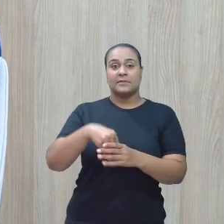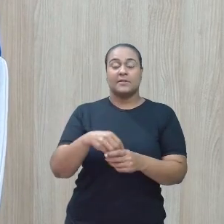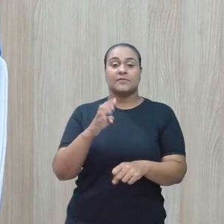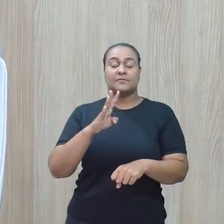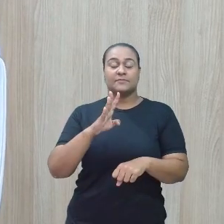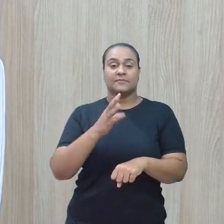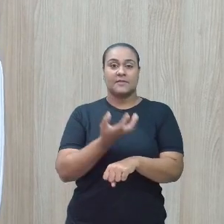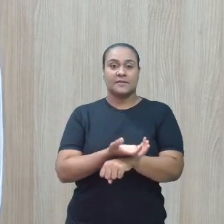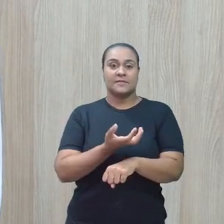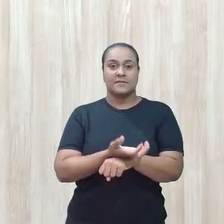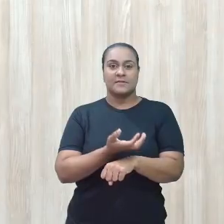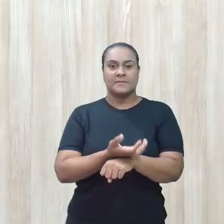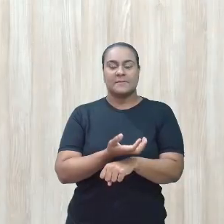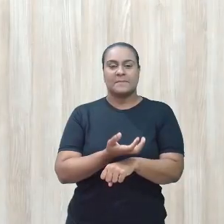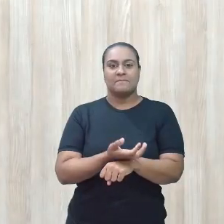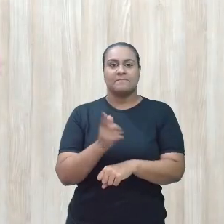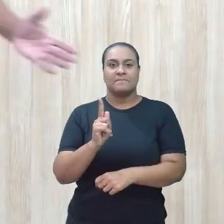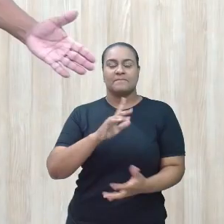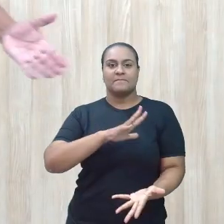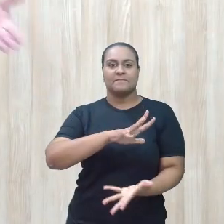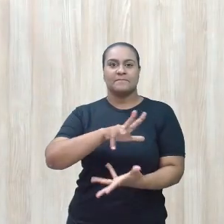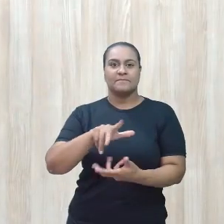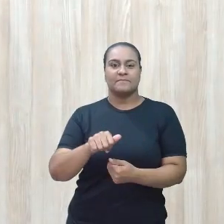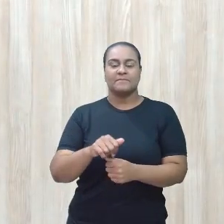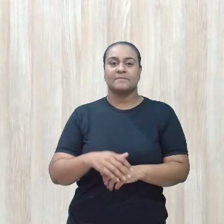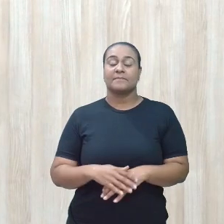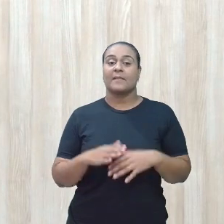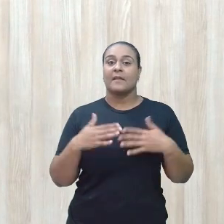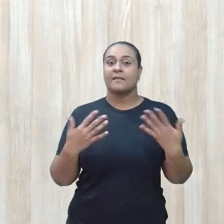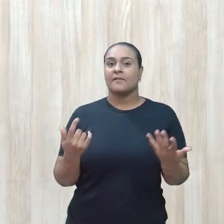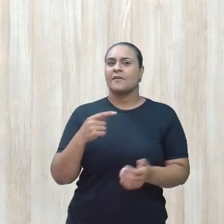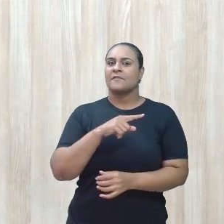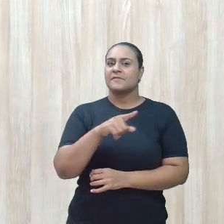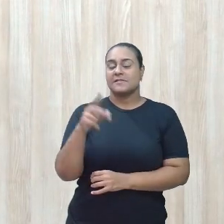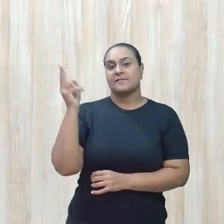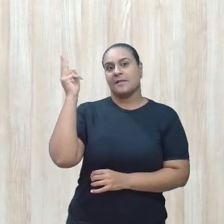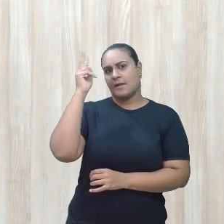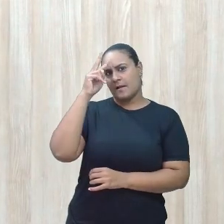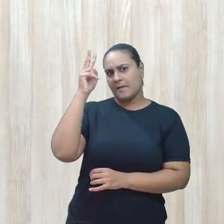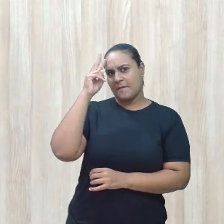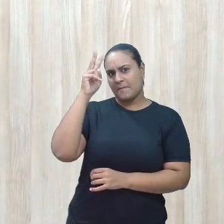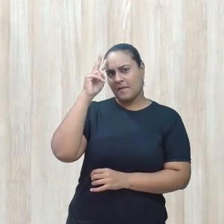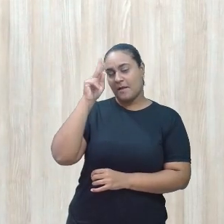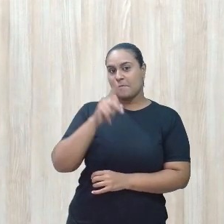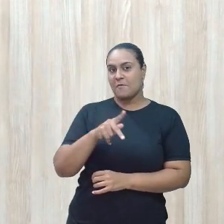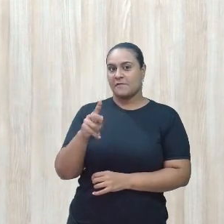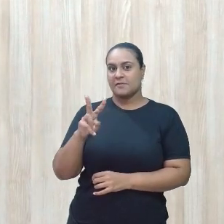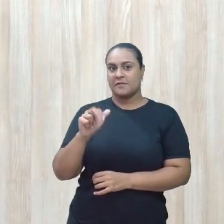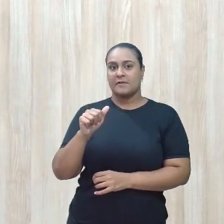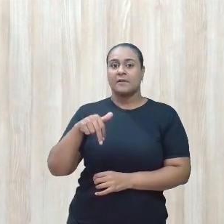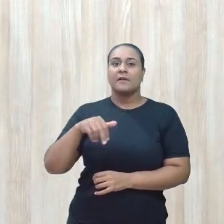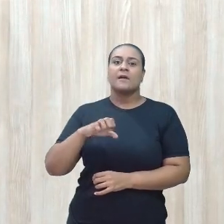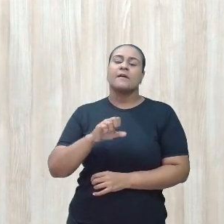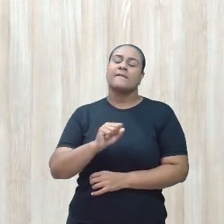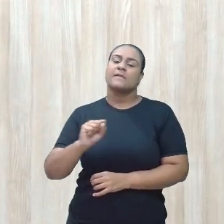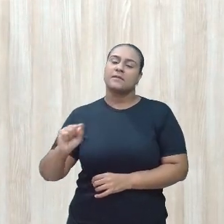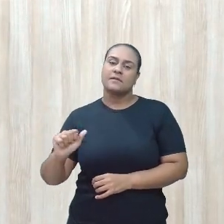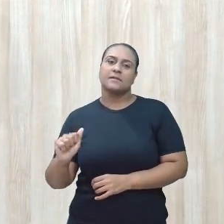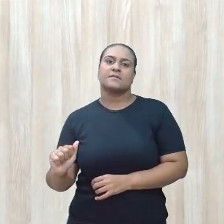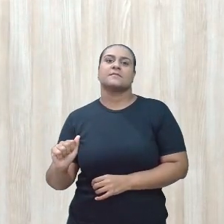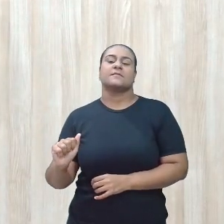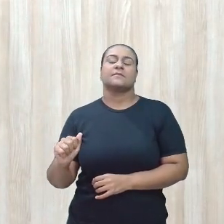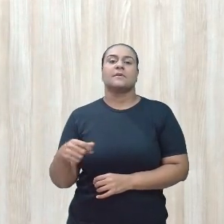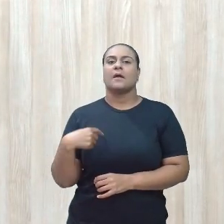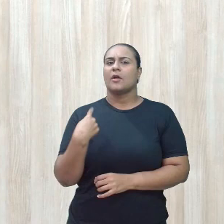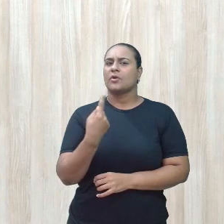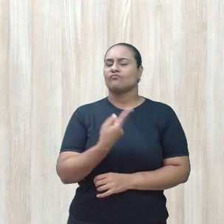aí, Alami. Pronto, gente, vocês já relembraram da Vanessa, estão relembrando de Alami, só ressaltando, gente, tudo